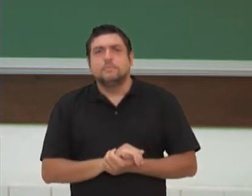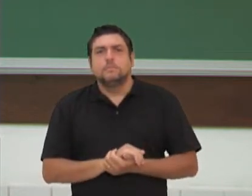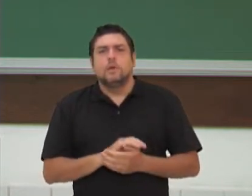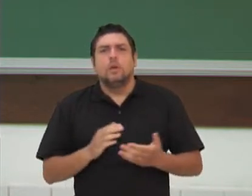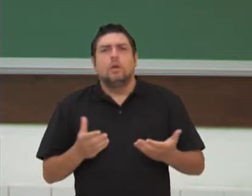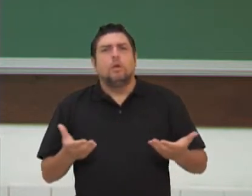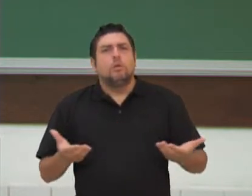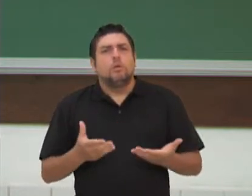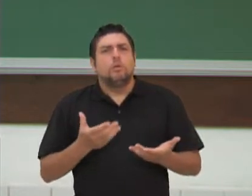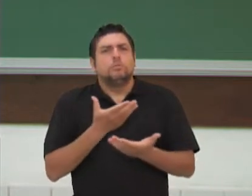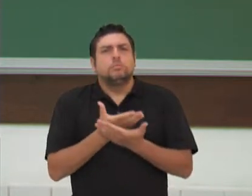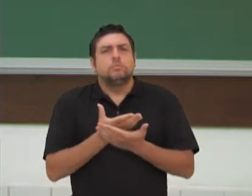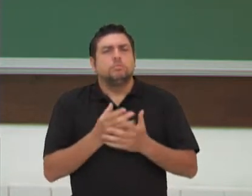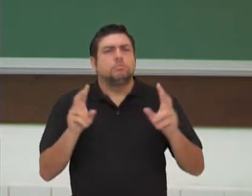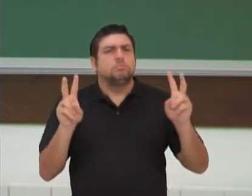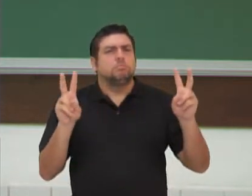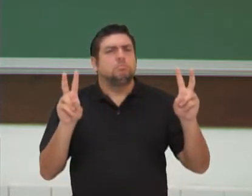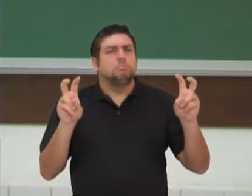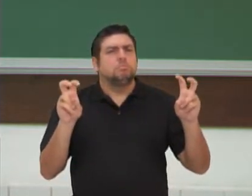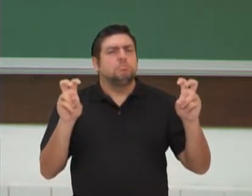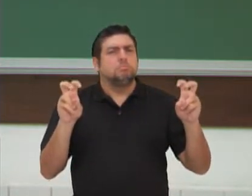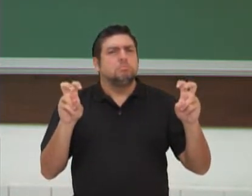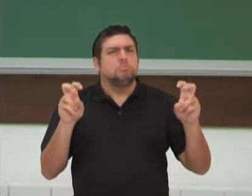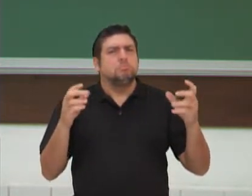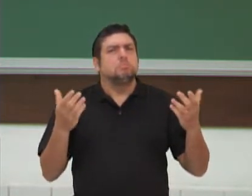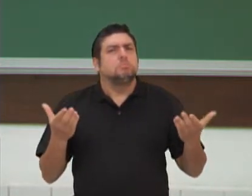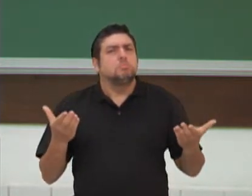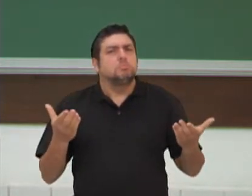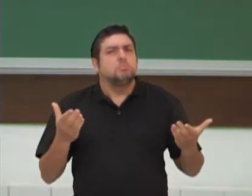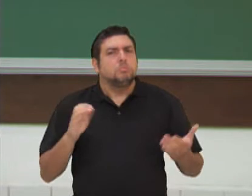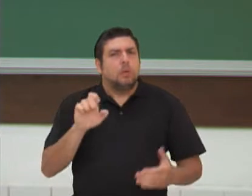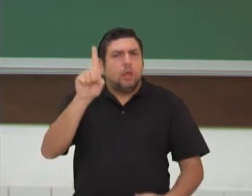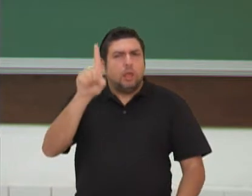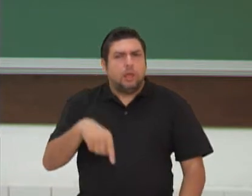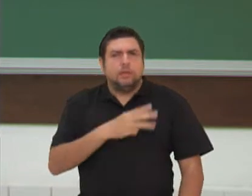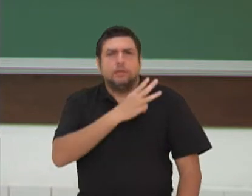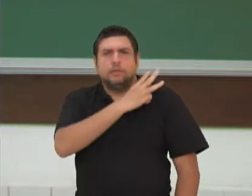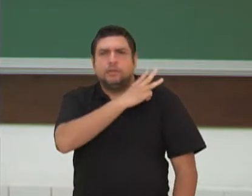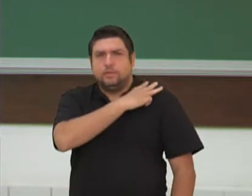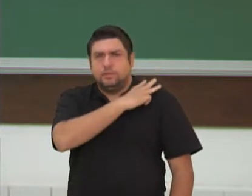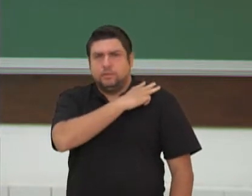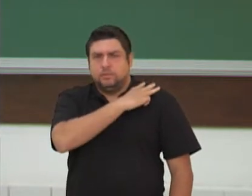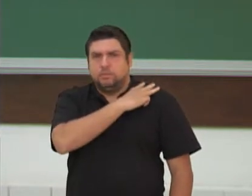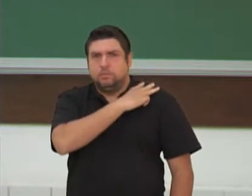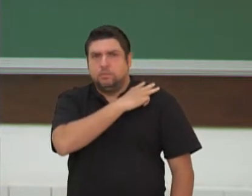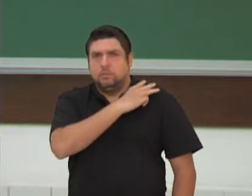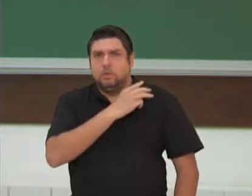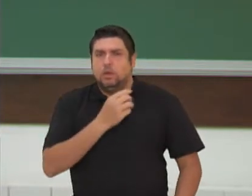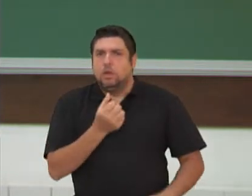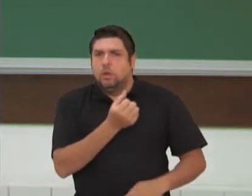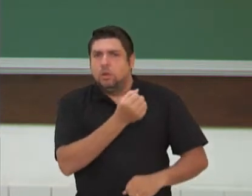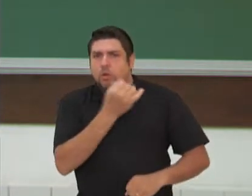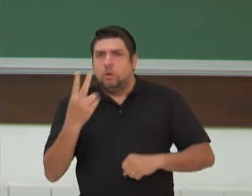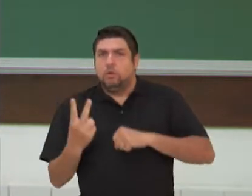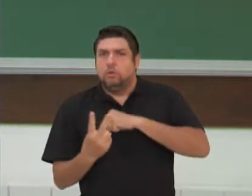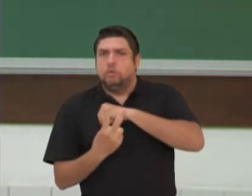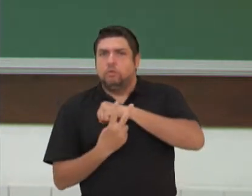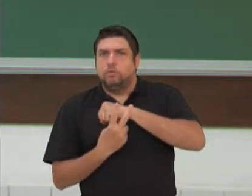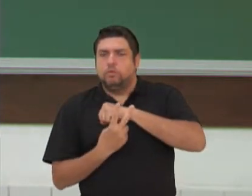para a aula de hoje? Lembram? Espanhol, terceira série do ensino médio. A ver o que temos programado para a classe de